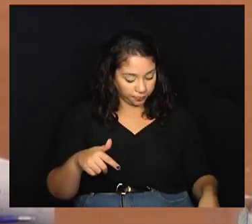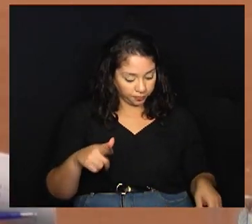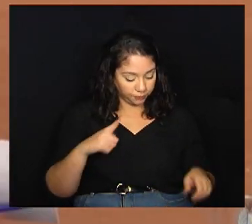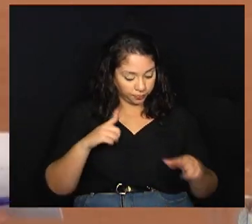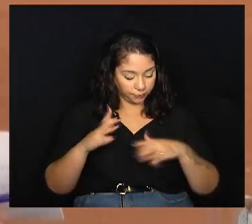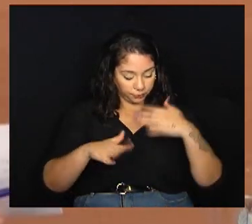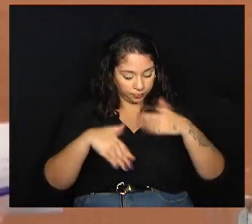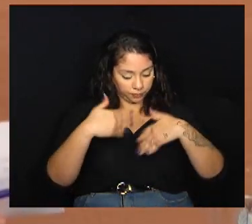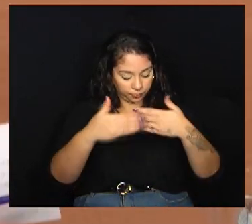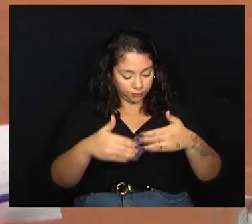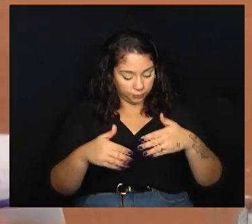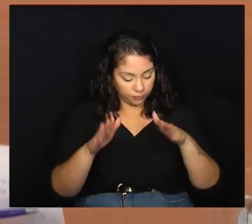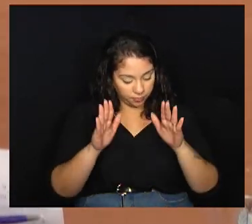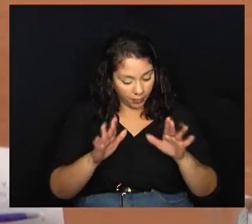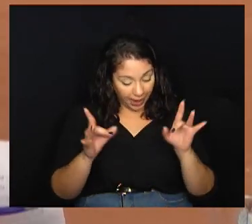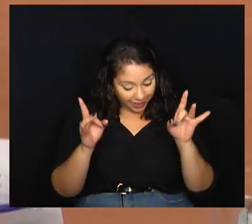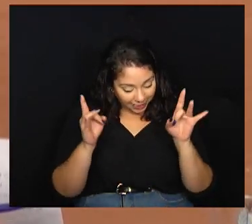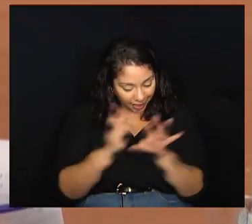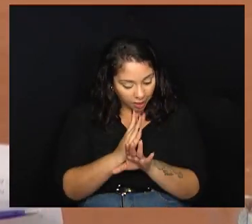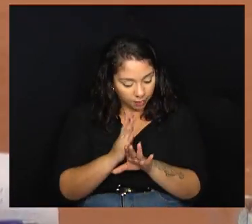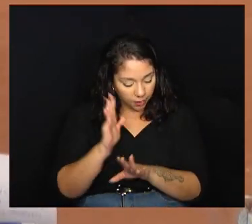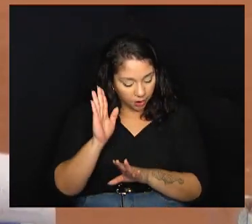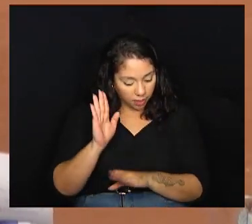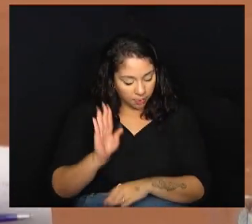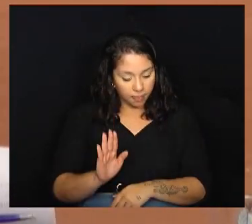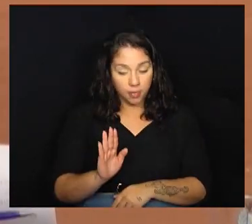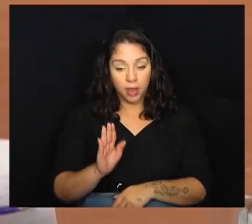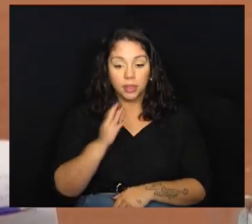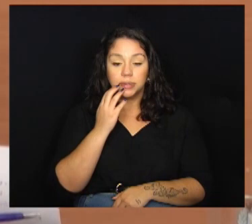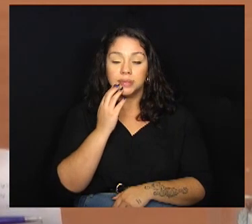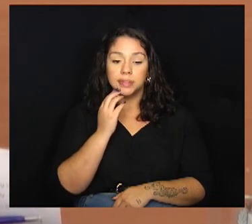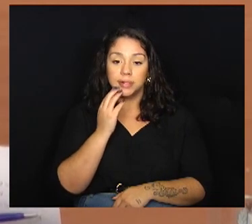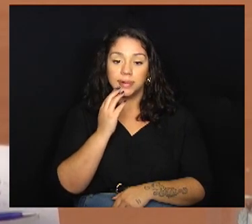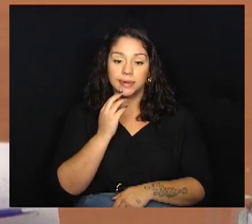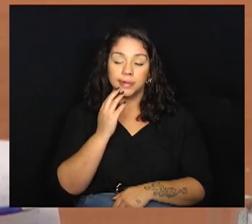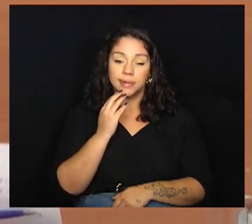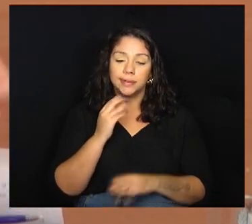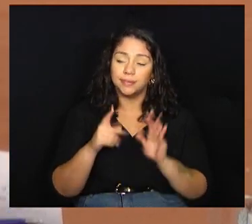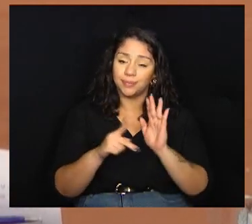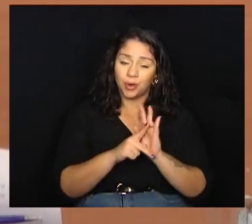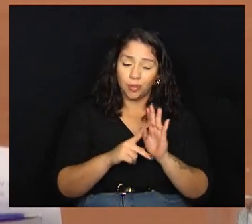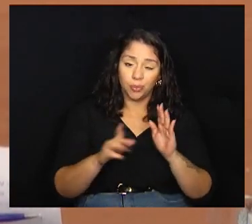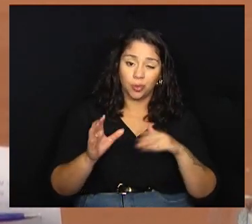enfim, mas a ação do próprio conselho,